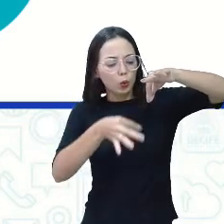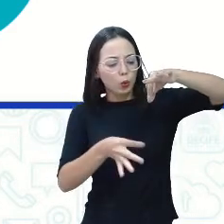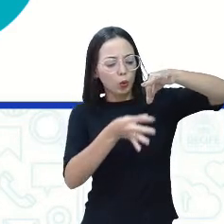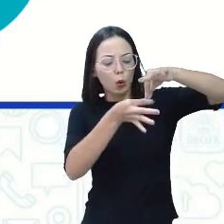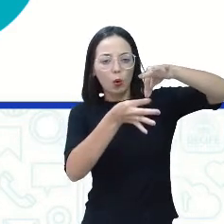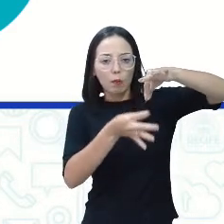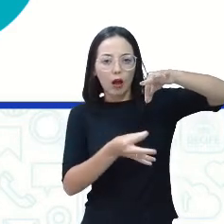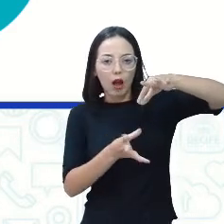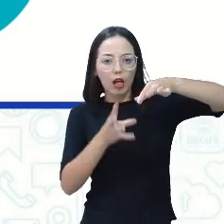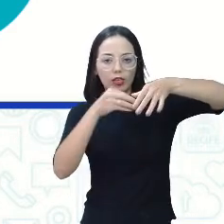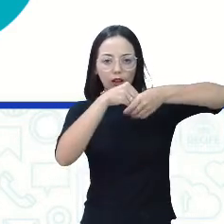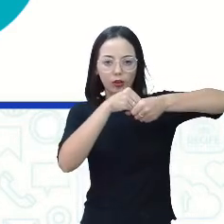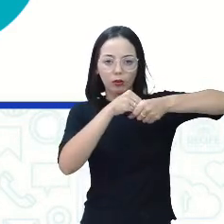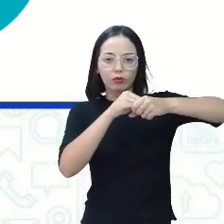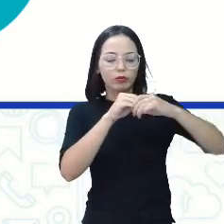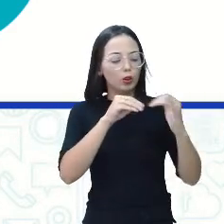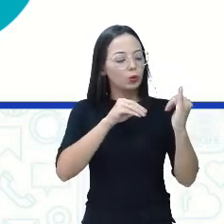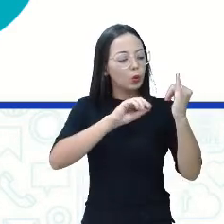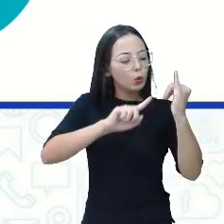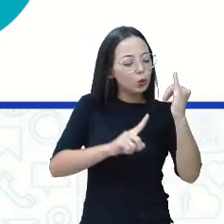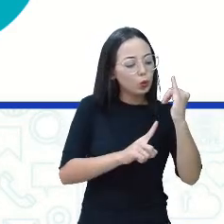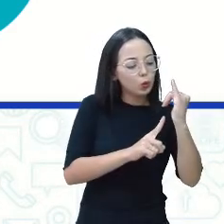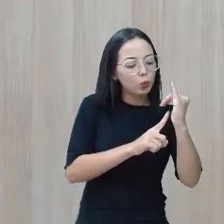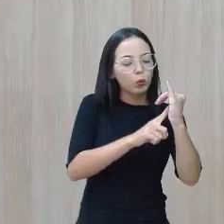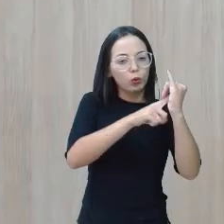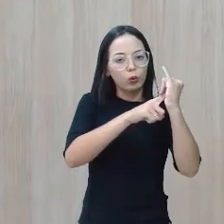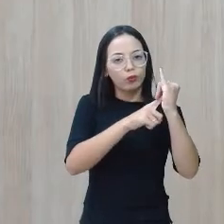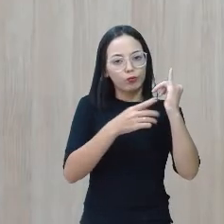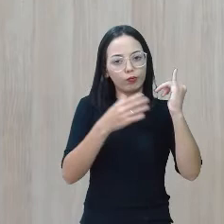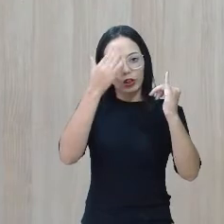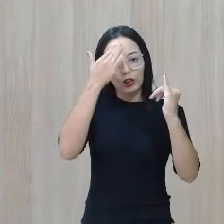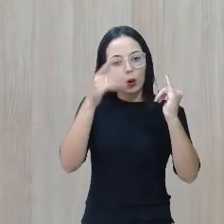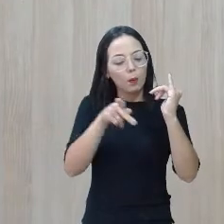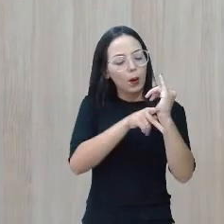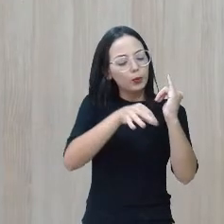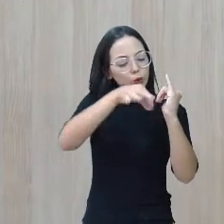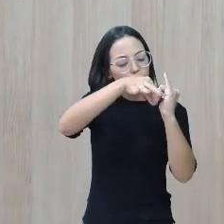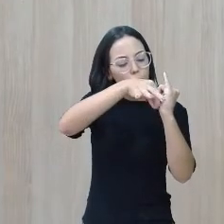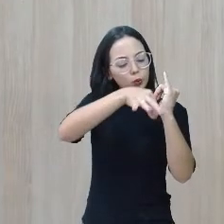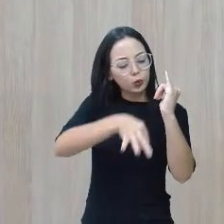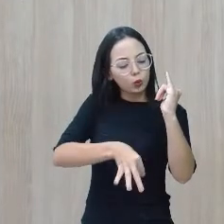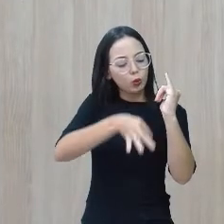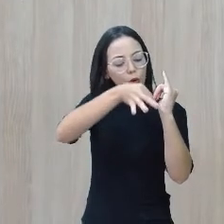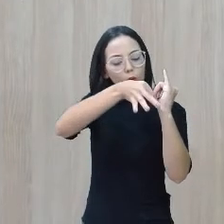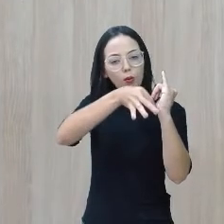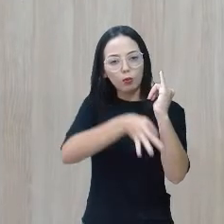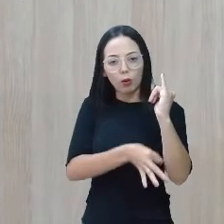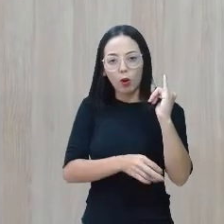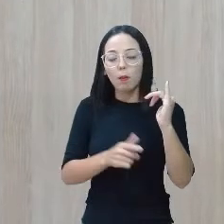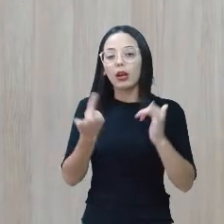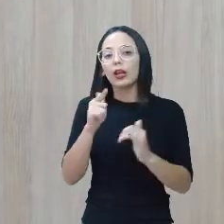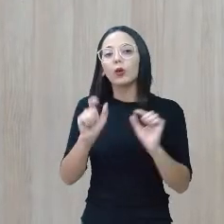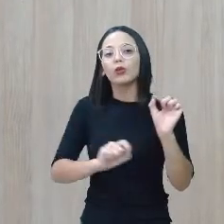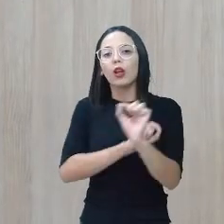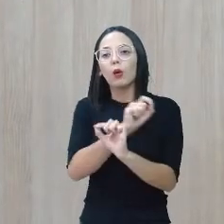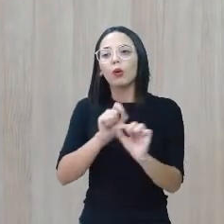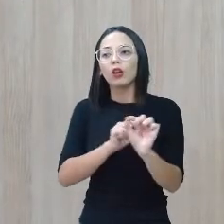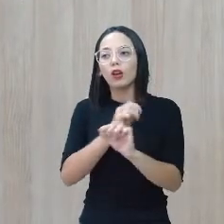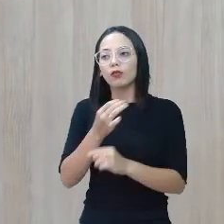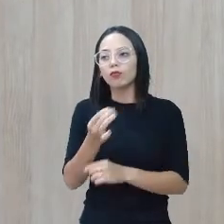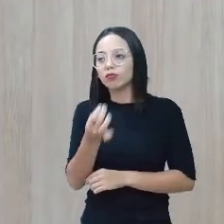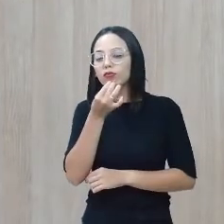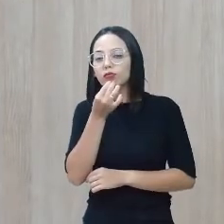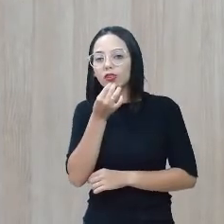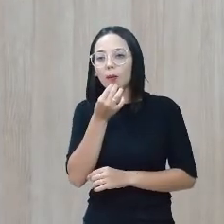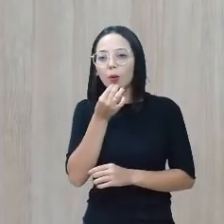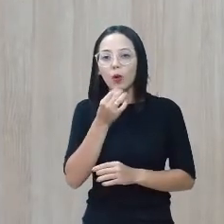a vagina. Então, aí deixa esse fio e vai se estendendo para que não ocorra, que não